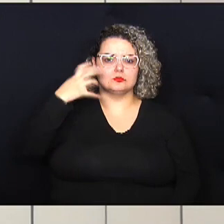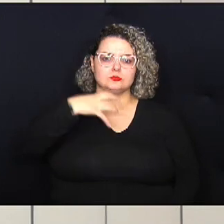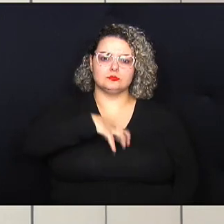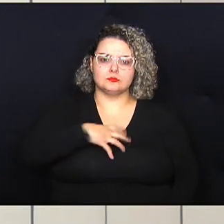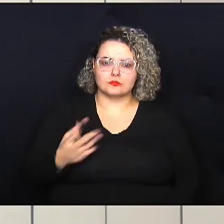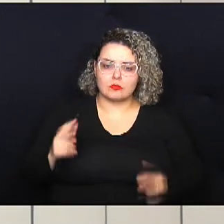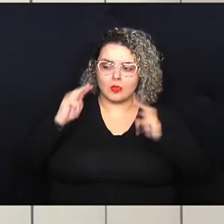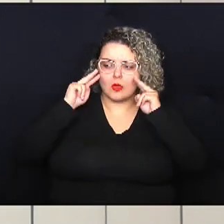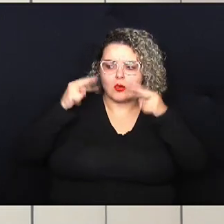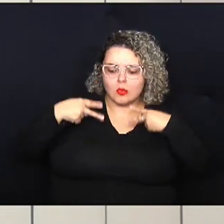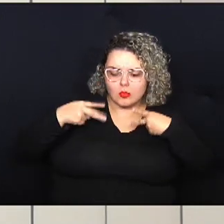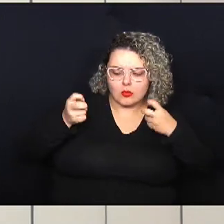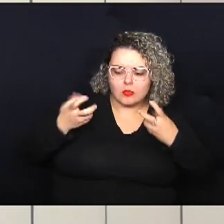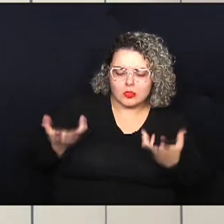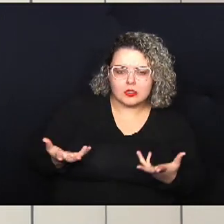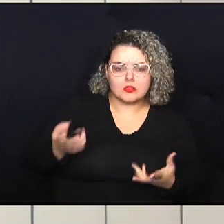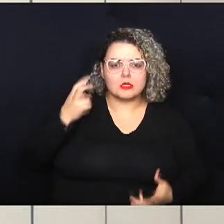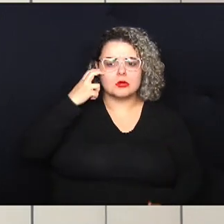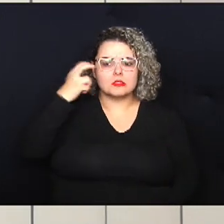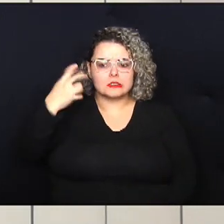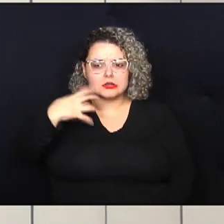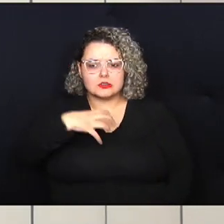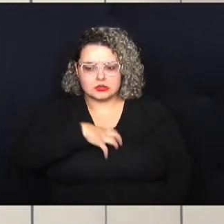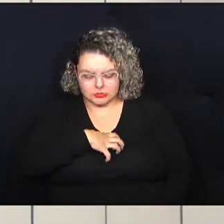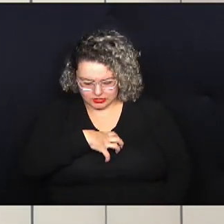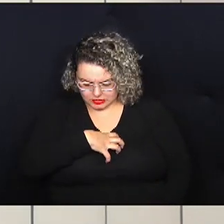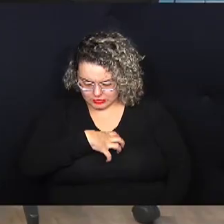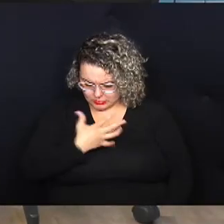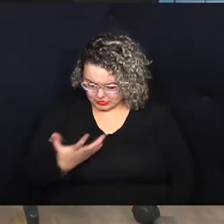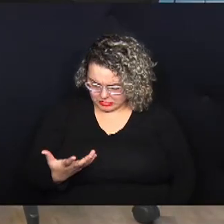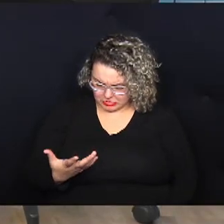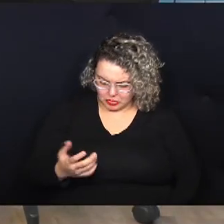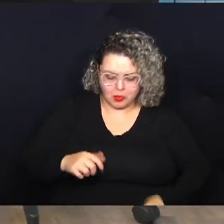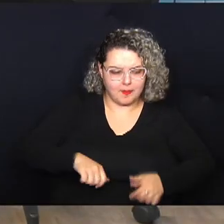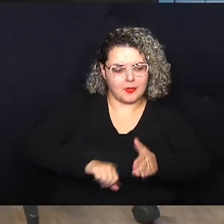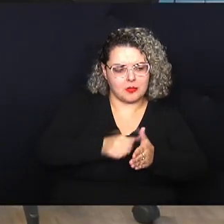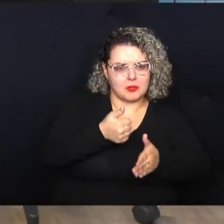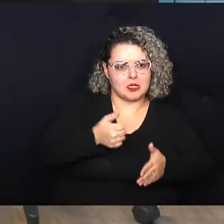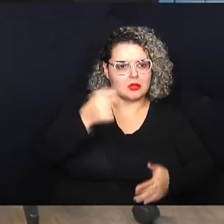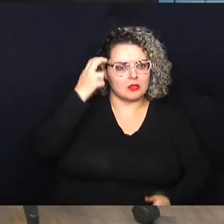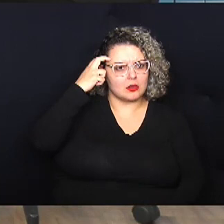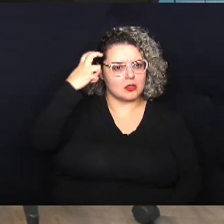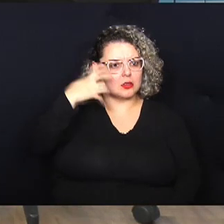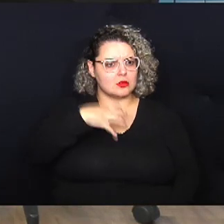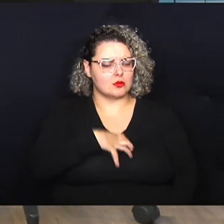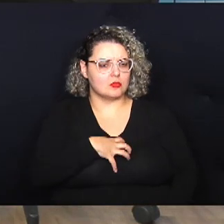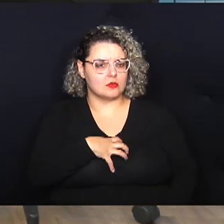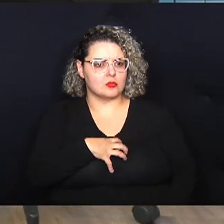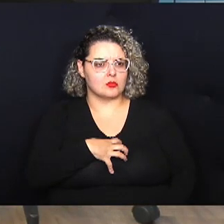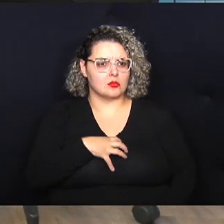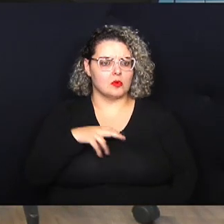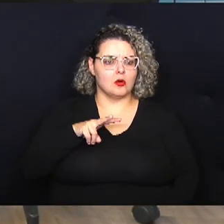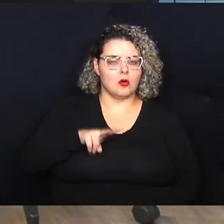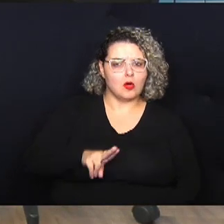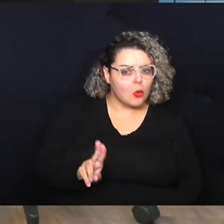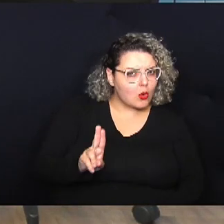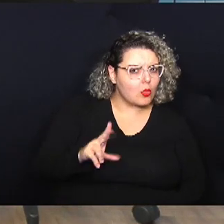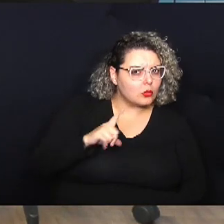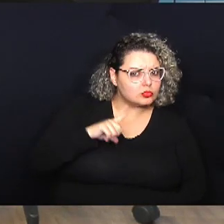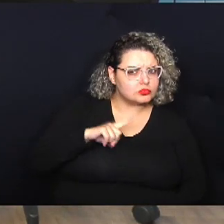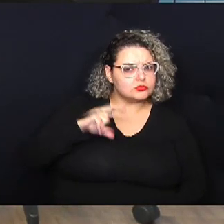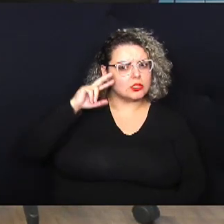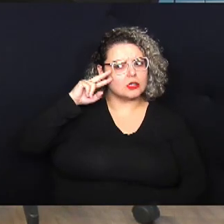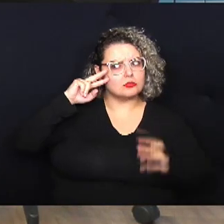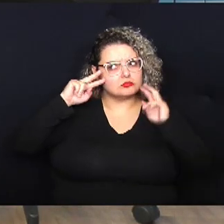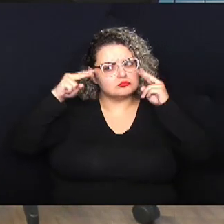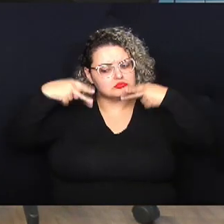autoconhecimento e a inteligência emocional? Eu primeiro tenho que ser inteligente emocionalmente ou ter um autoconhecimento